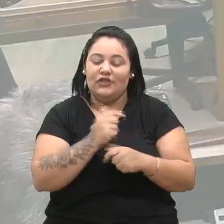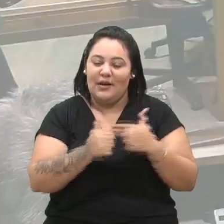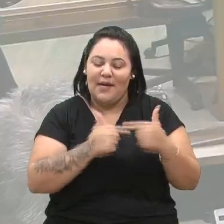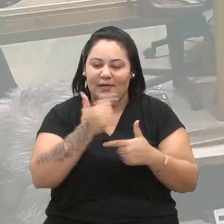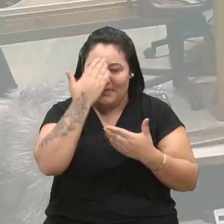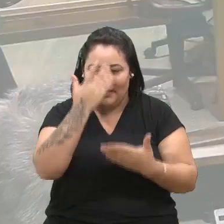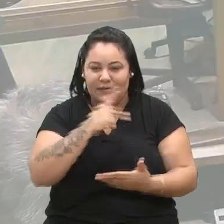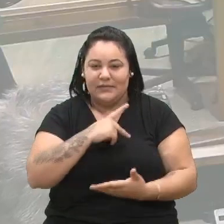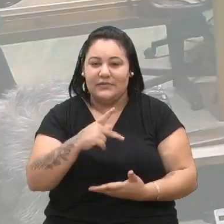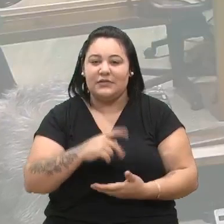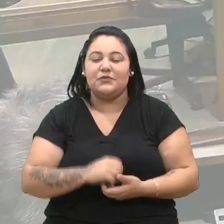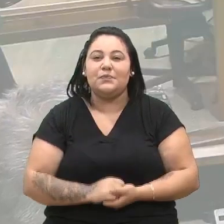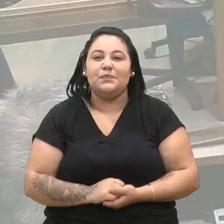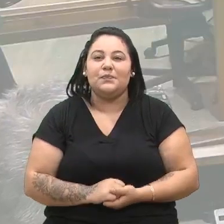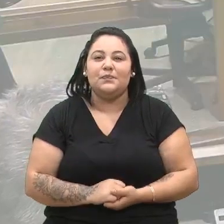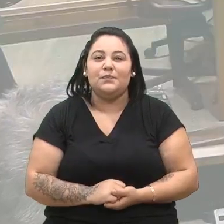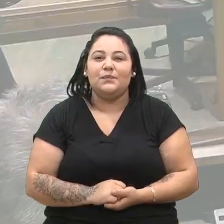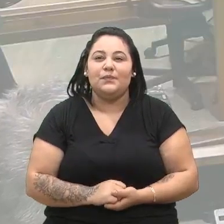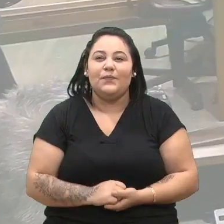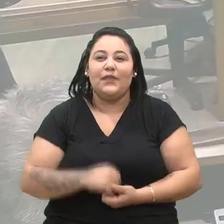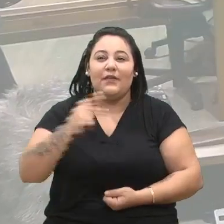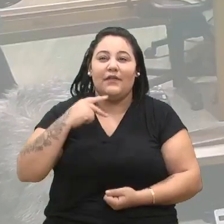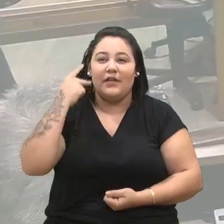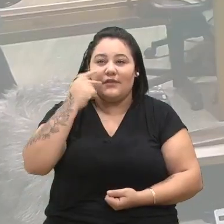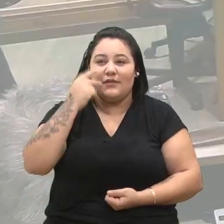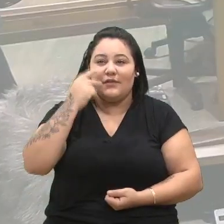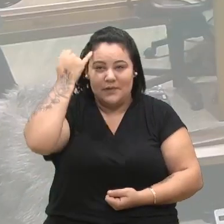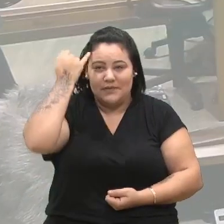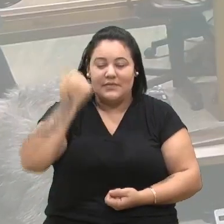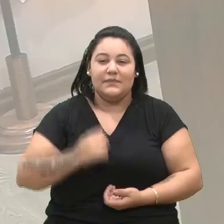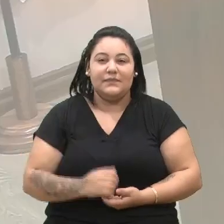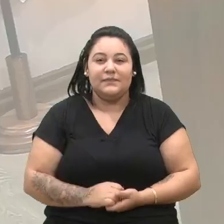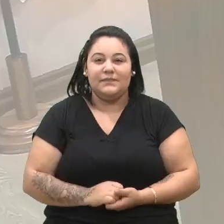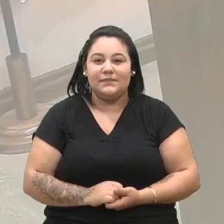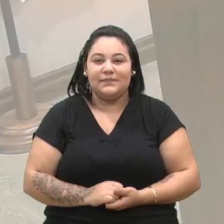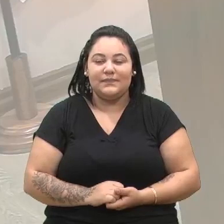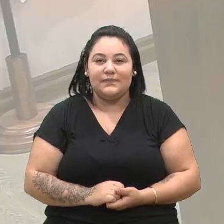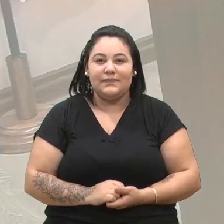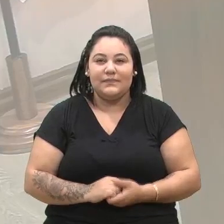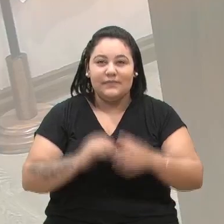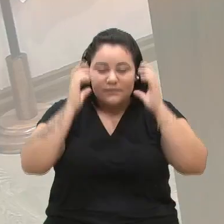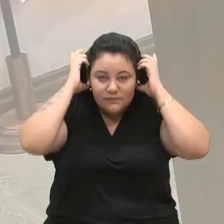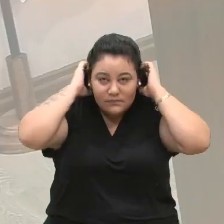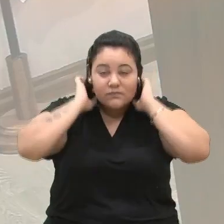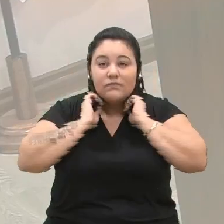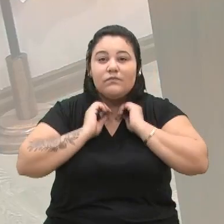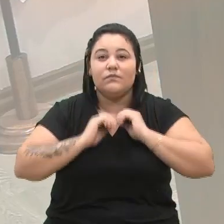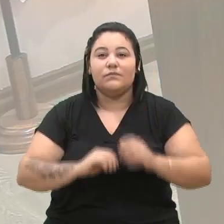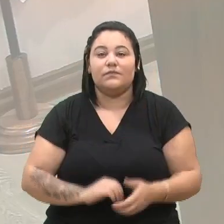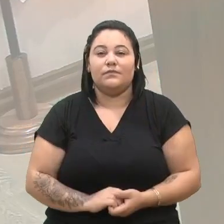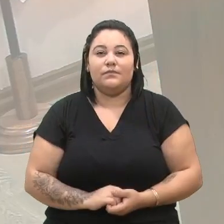presidente. Obrigada, vereador Camilles. Com a palavra, vereador D'Ambros. Senhora presidente, eu faço um